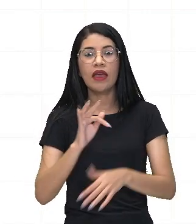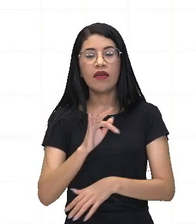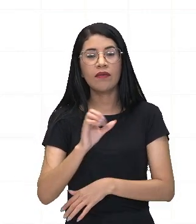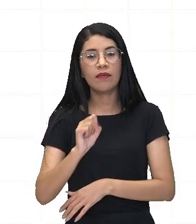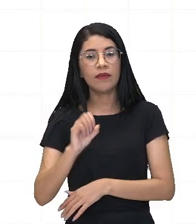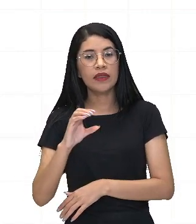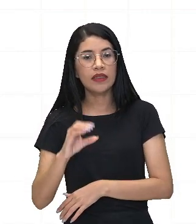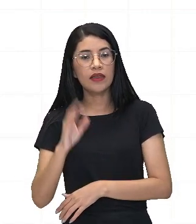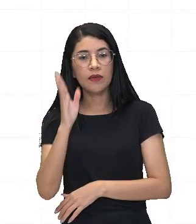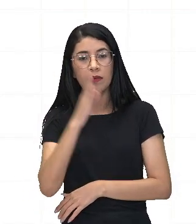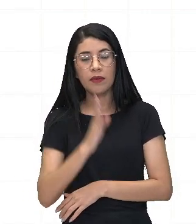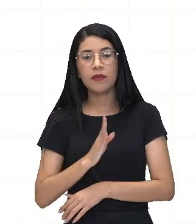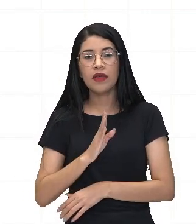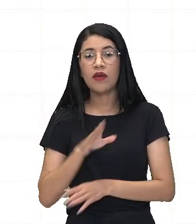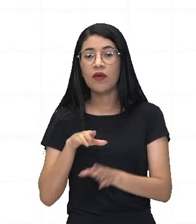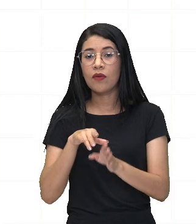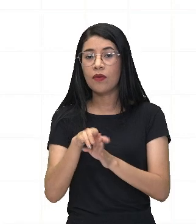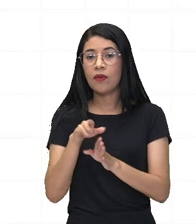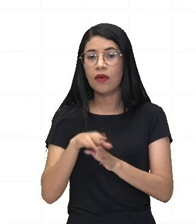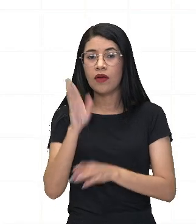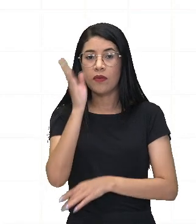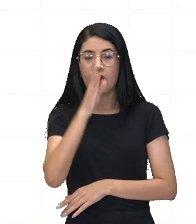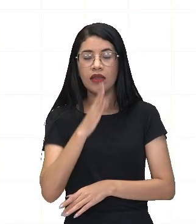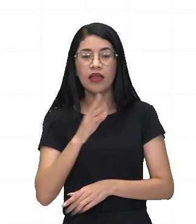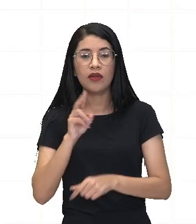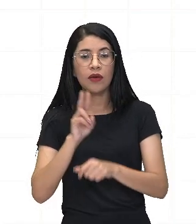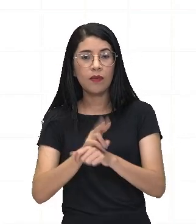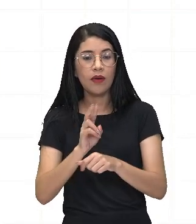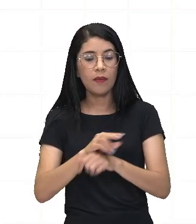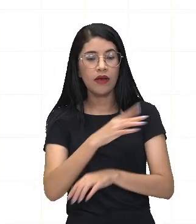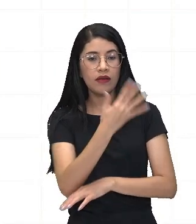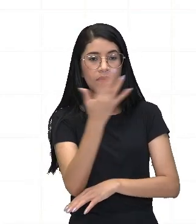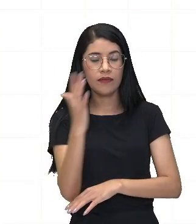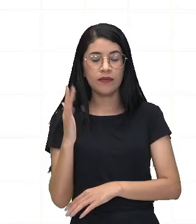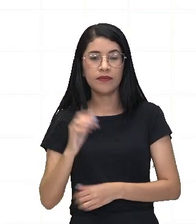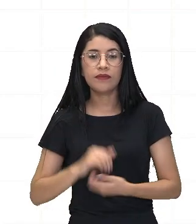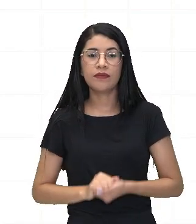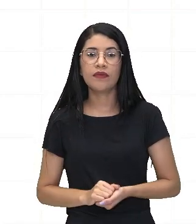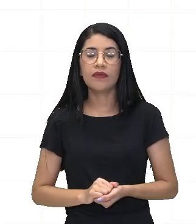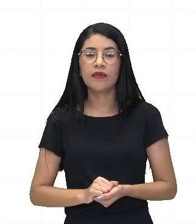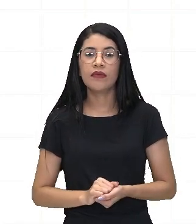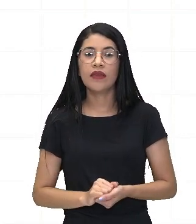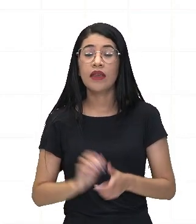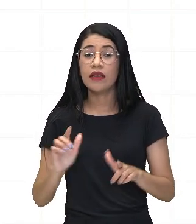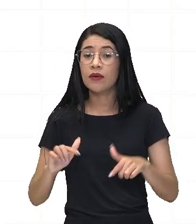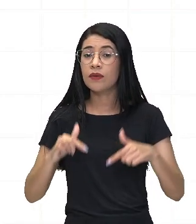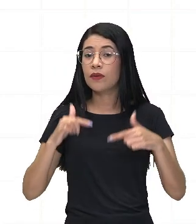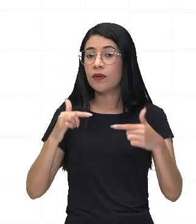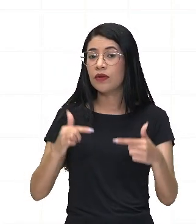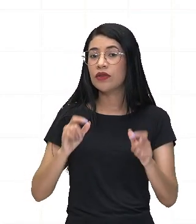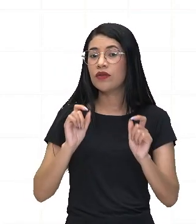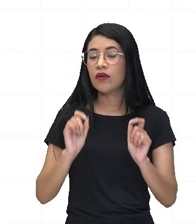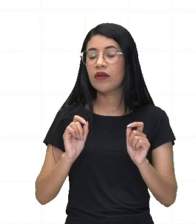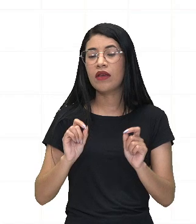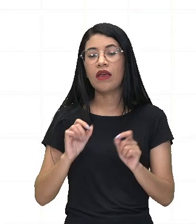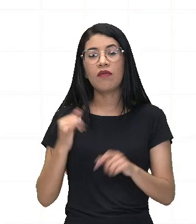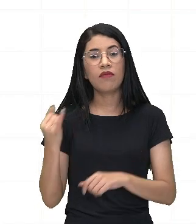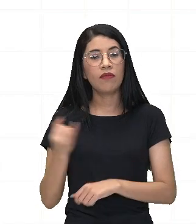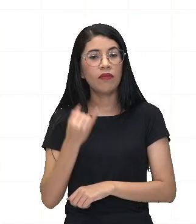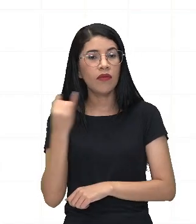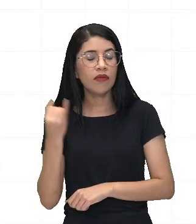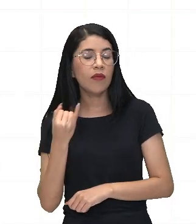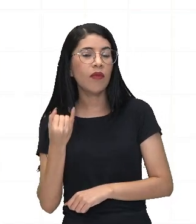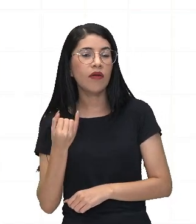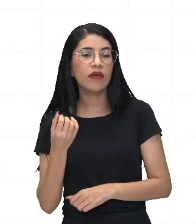FSC Brasil, Conselho Brasileiro de Manejo Florestal. Então, a certificação, ela é uma poderosa